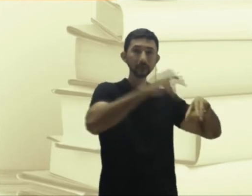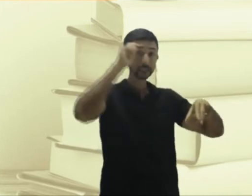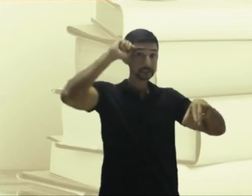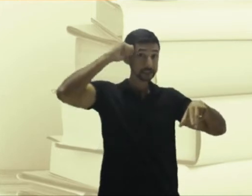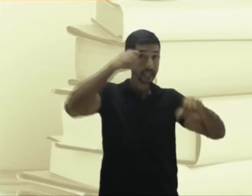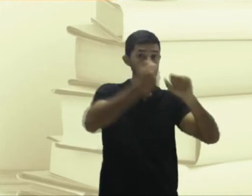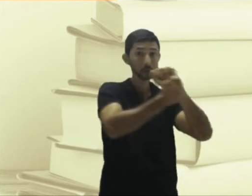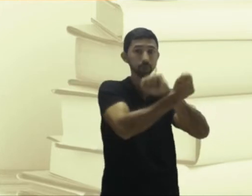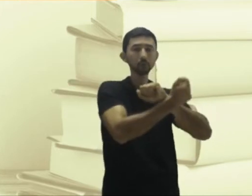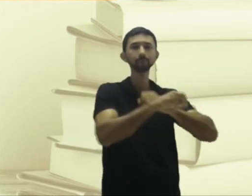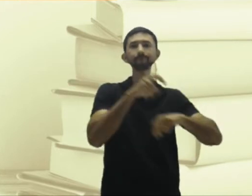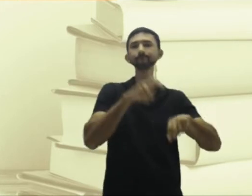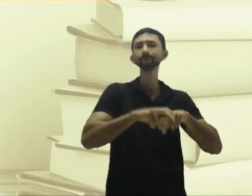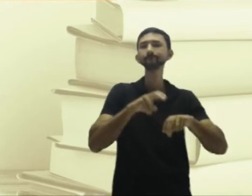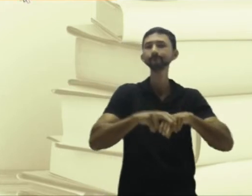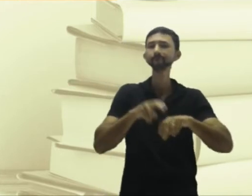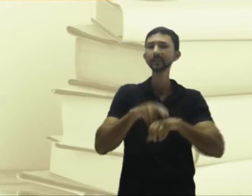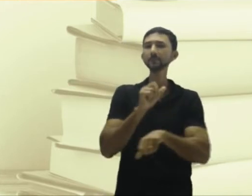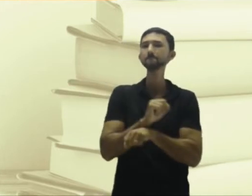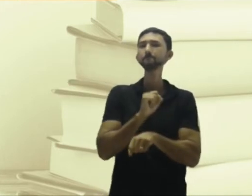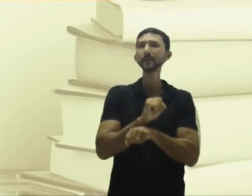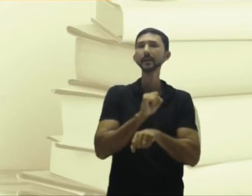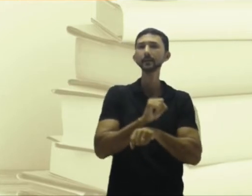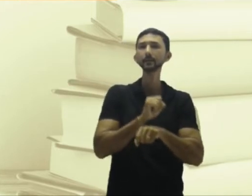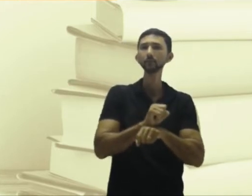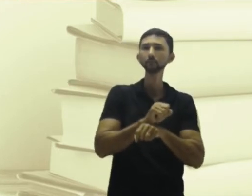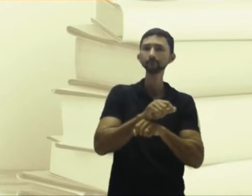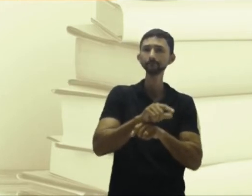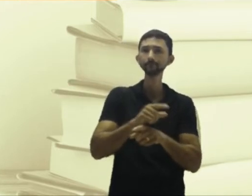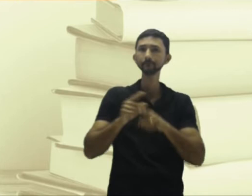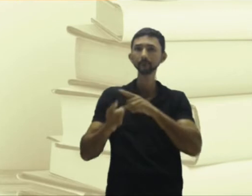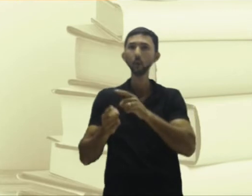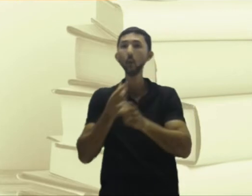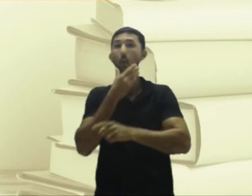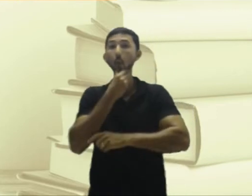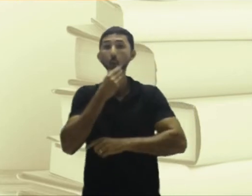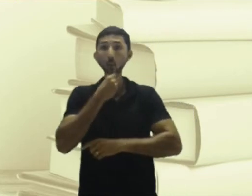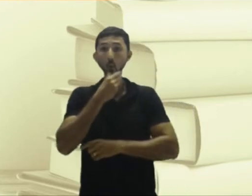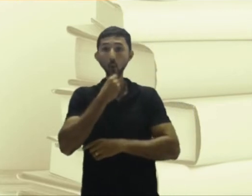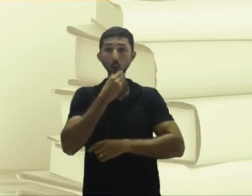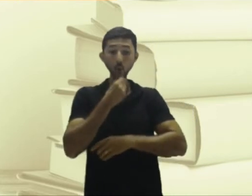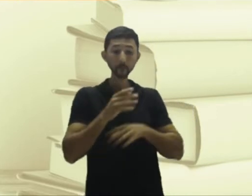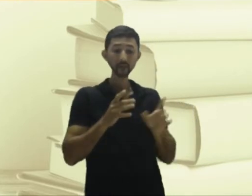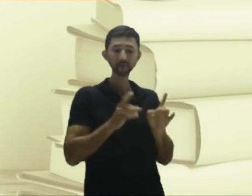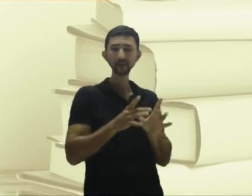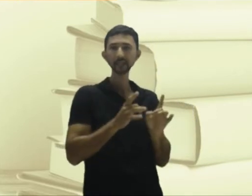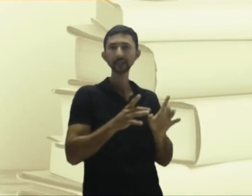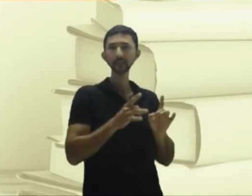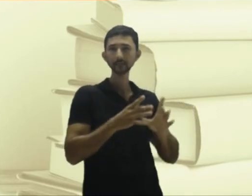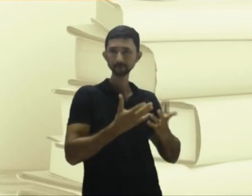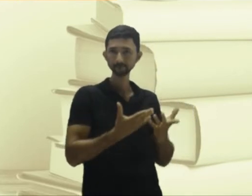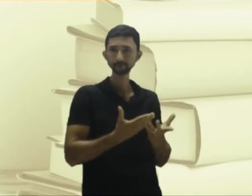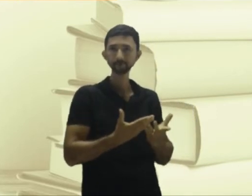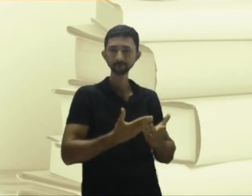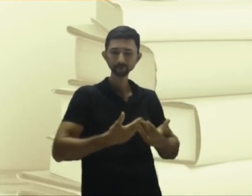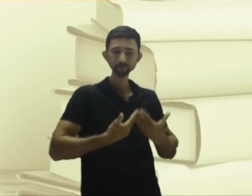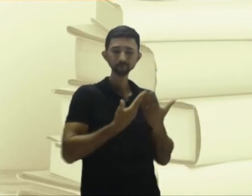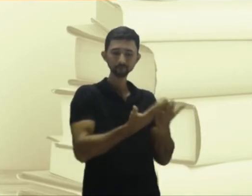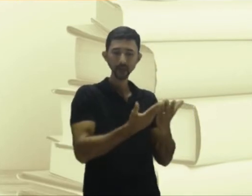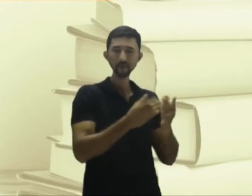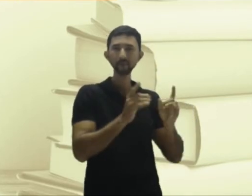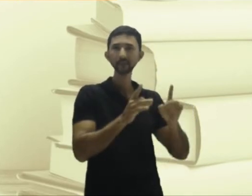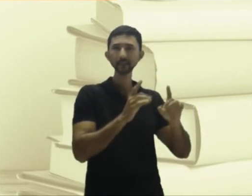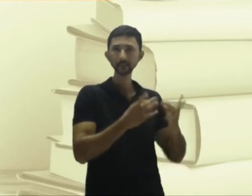esperando compradores, né? E possivelmente aqui o comerciante, né? Que trouxe esses escravos para